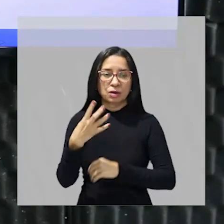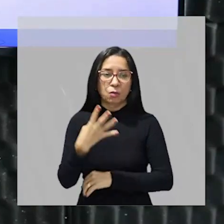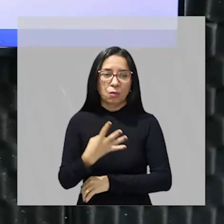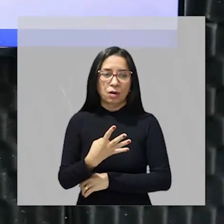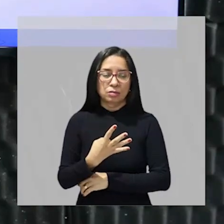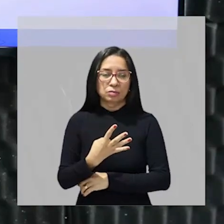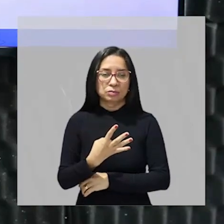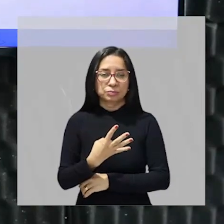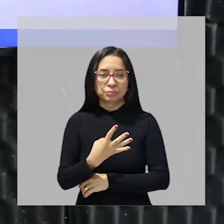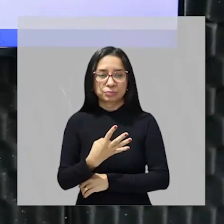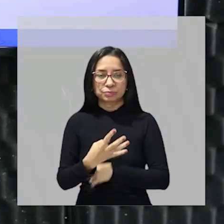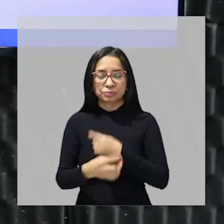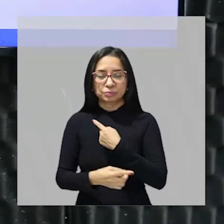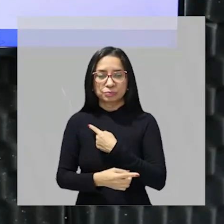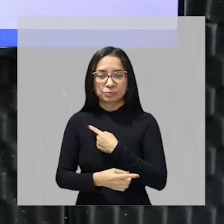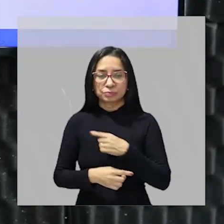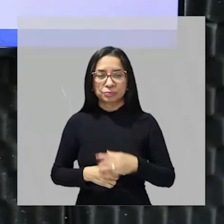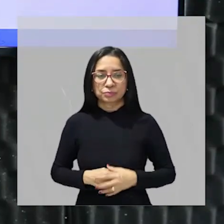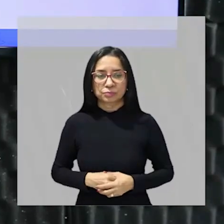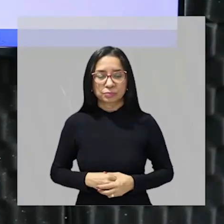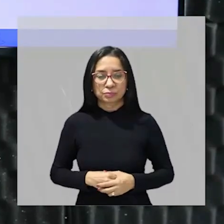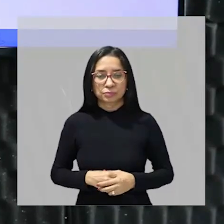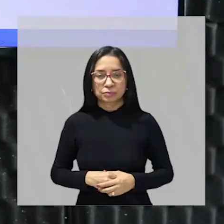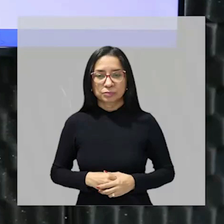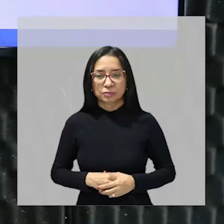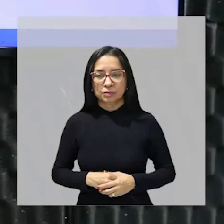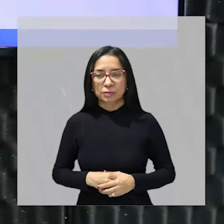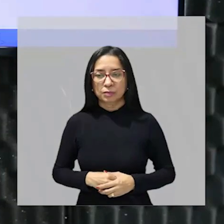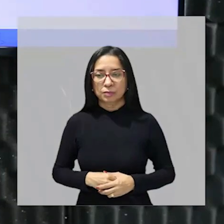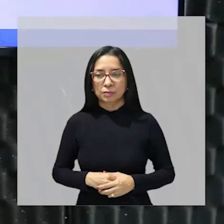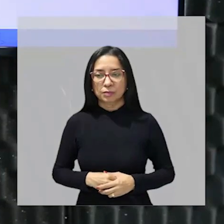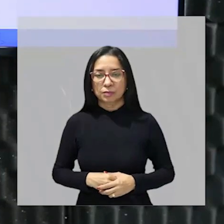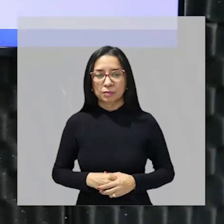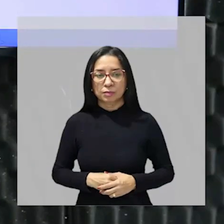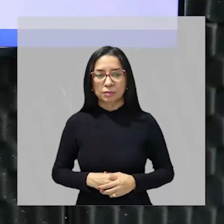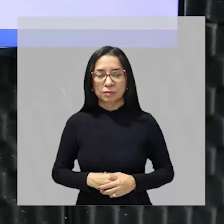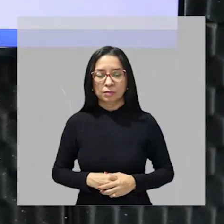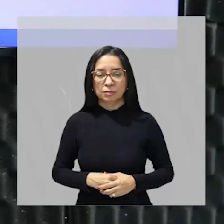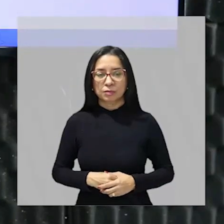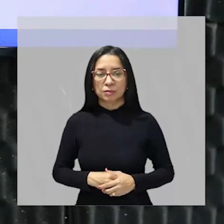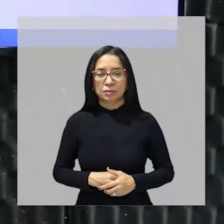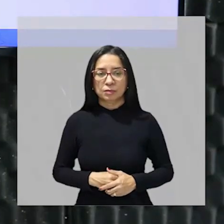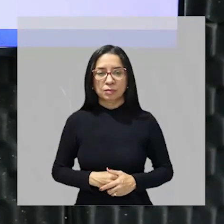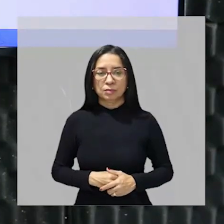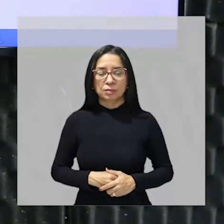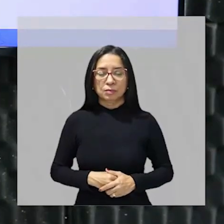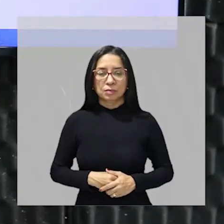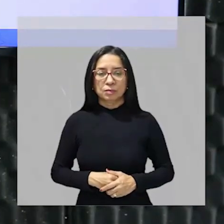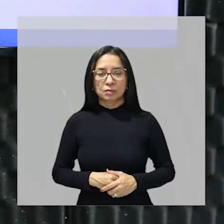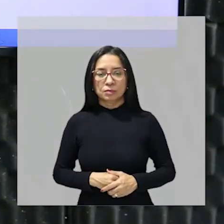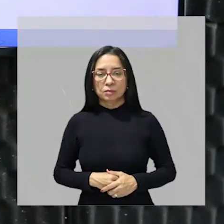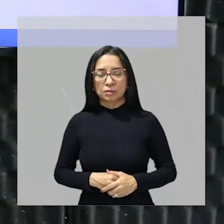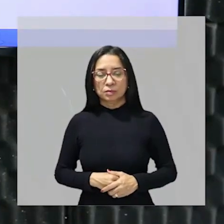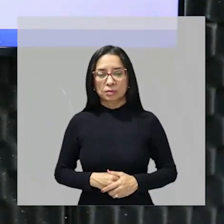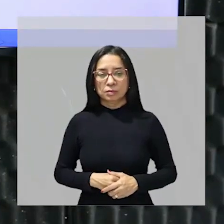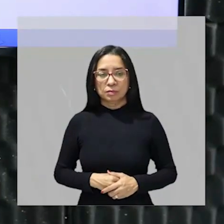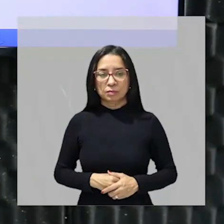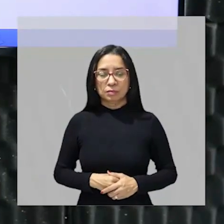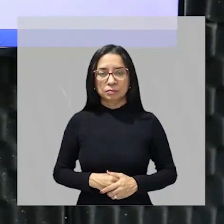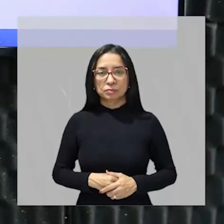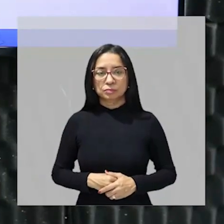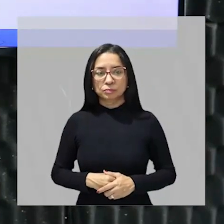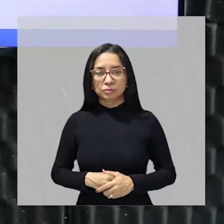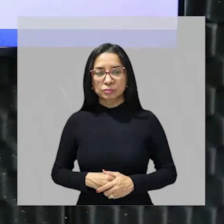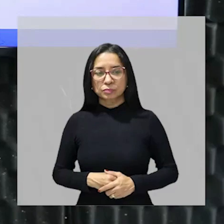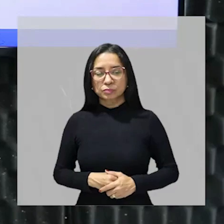incubar sueños es una reacción emocional para sacar de la mente explicaciones de la